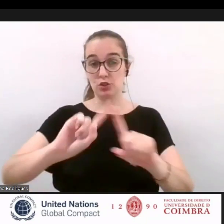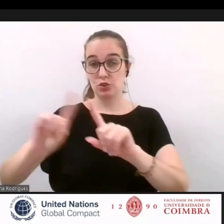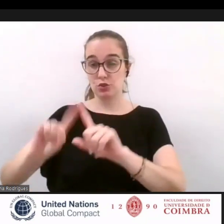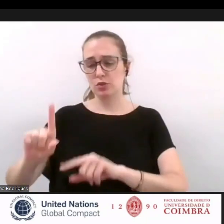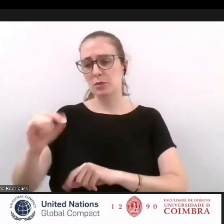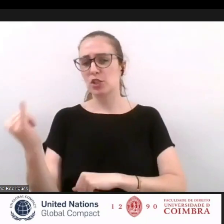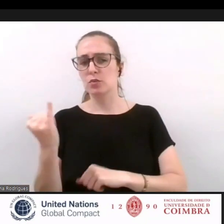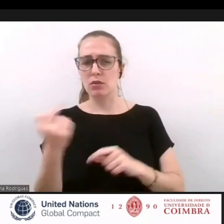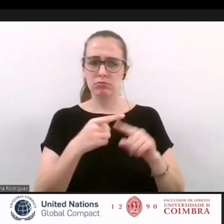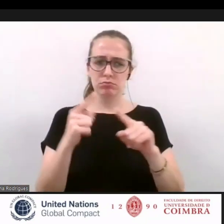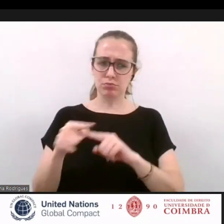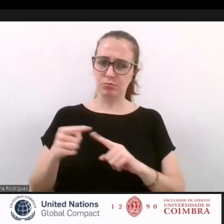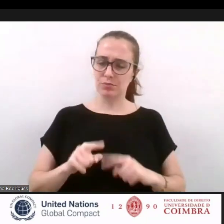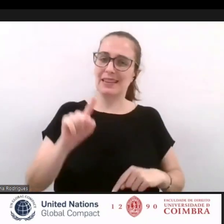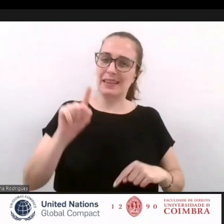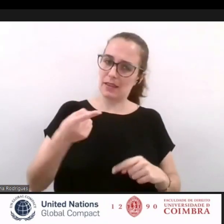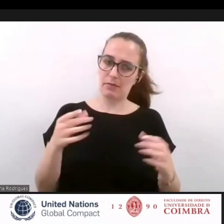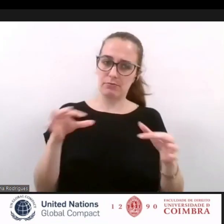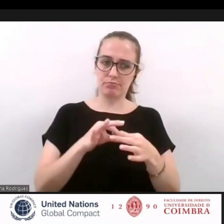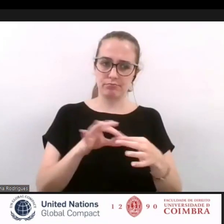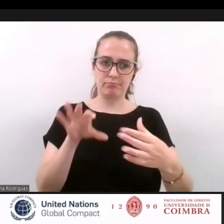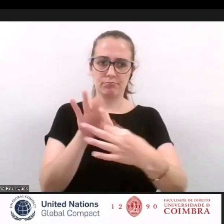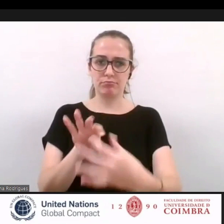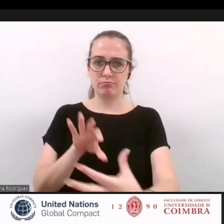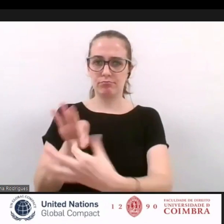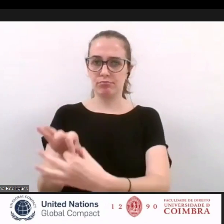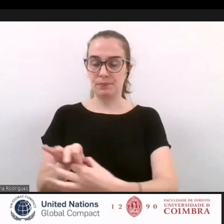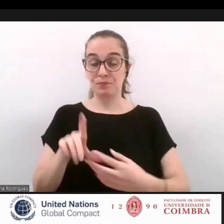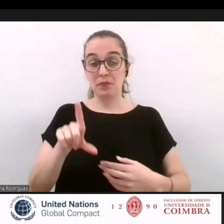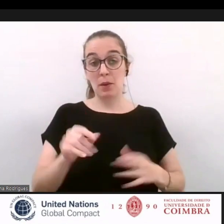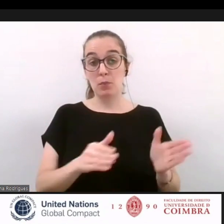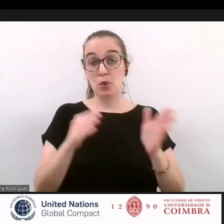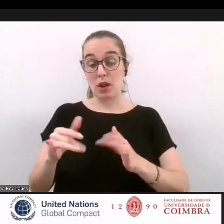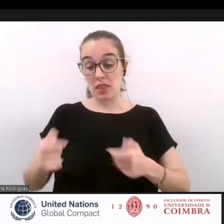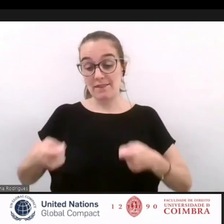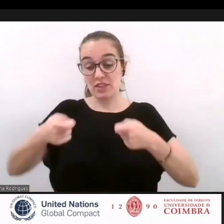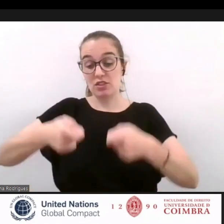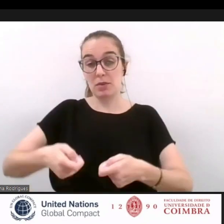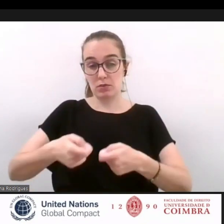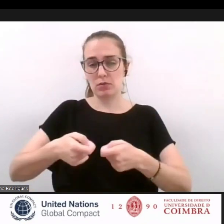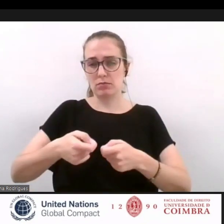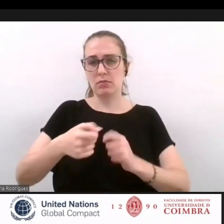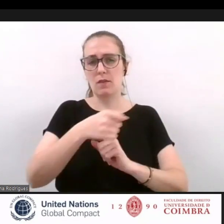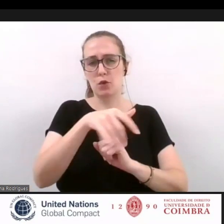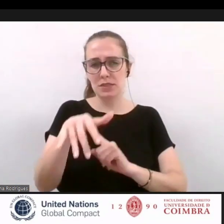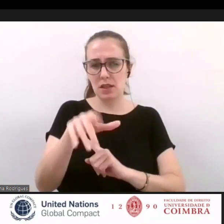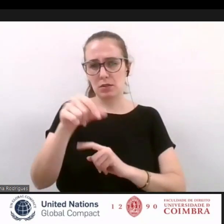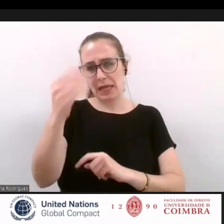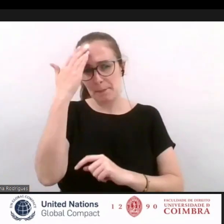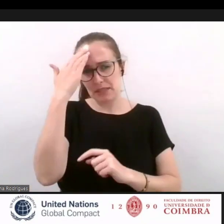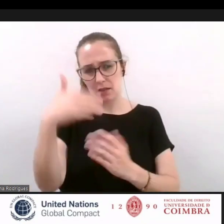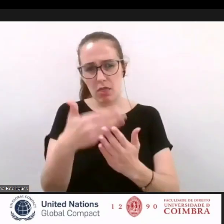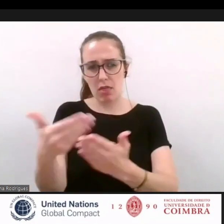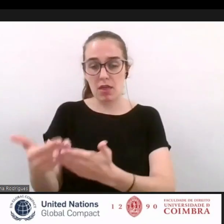interinstitucional da agenda e dos ODS. Este investimento também na capacitação e formação dos funcionários públicos também nos parece